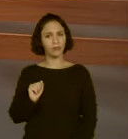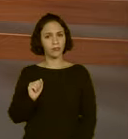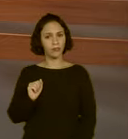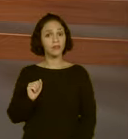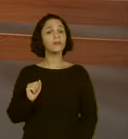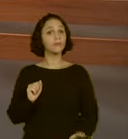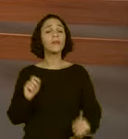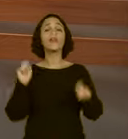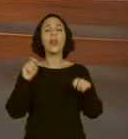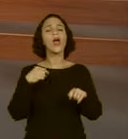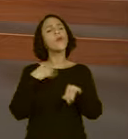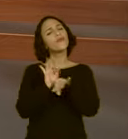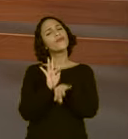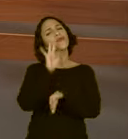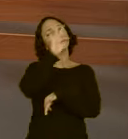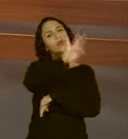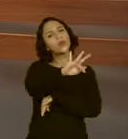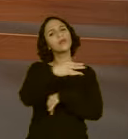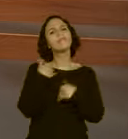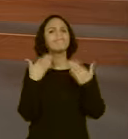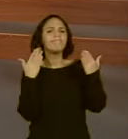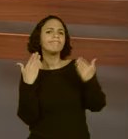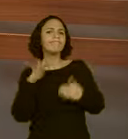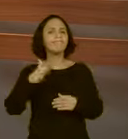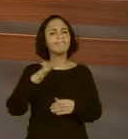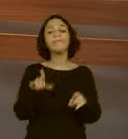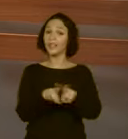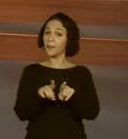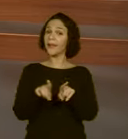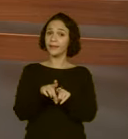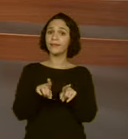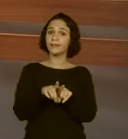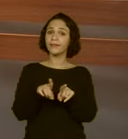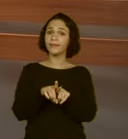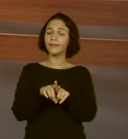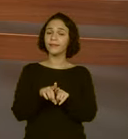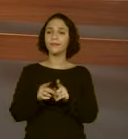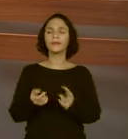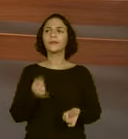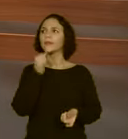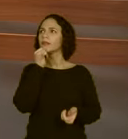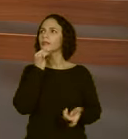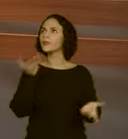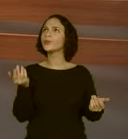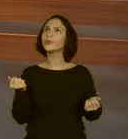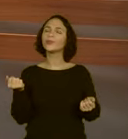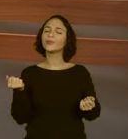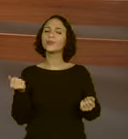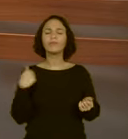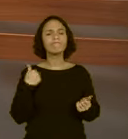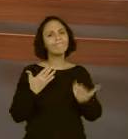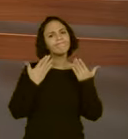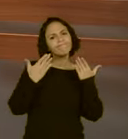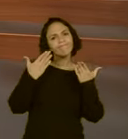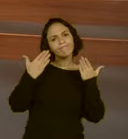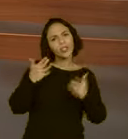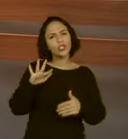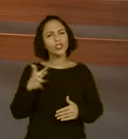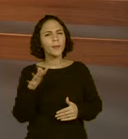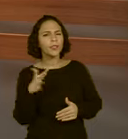fazer estimativas para o futuro também, não só estimativas do passado. Então, eu faço uma estimativa de